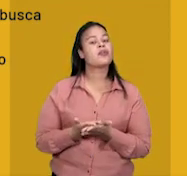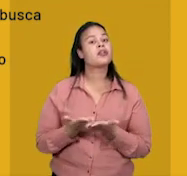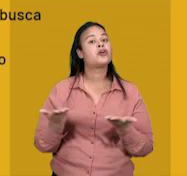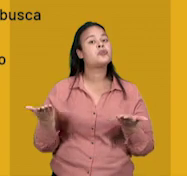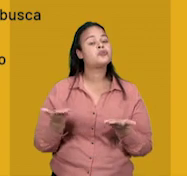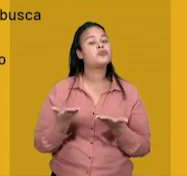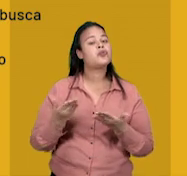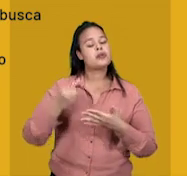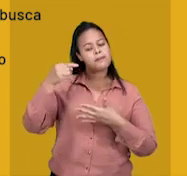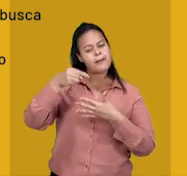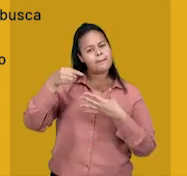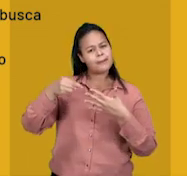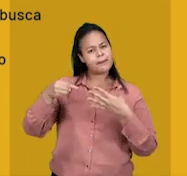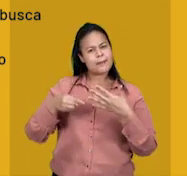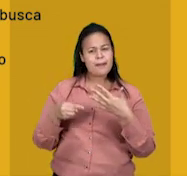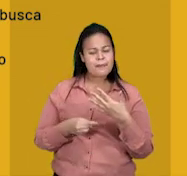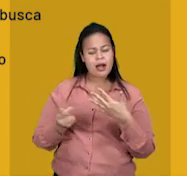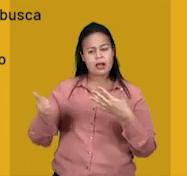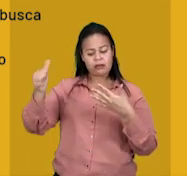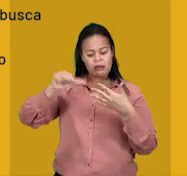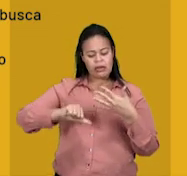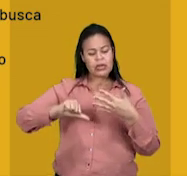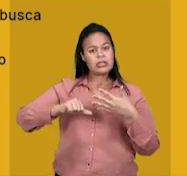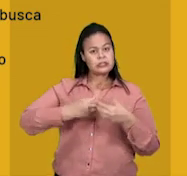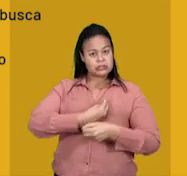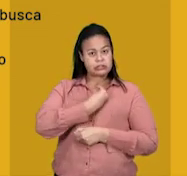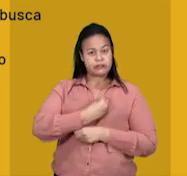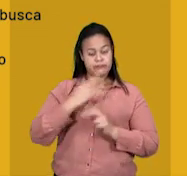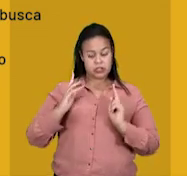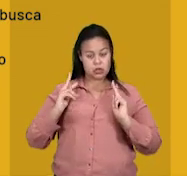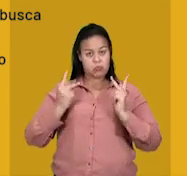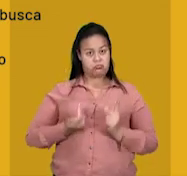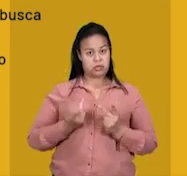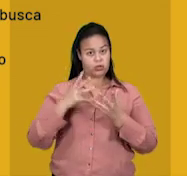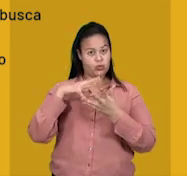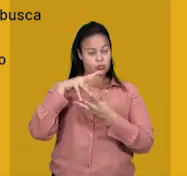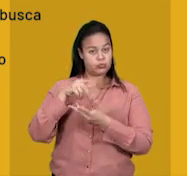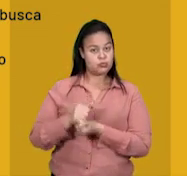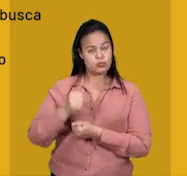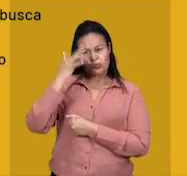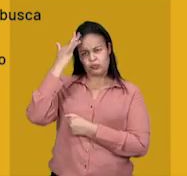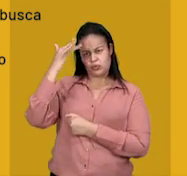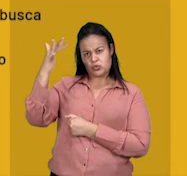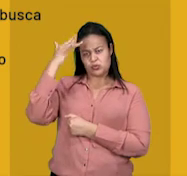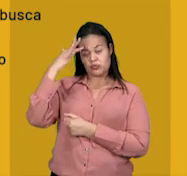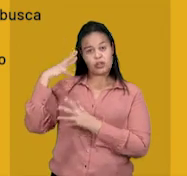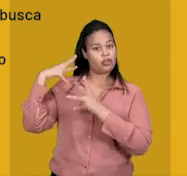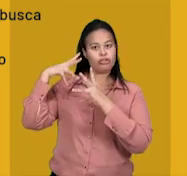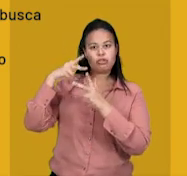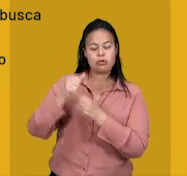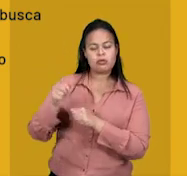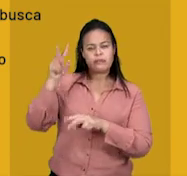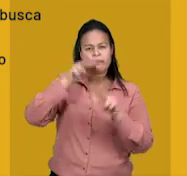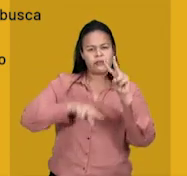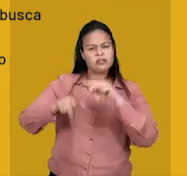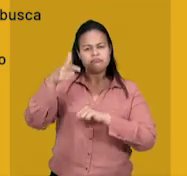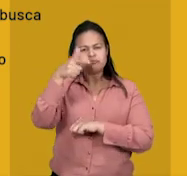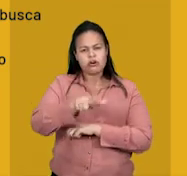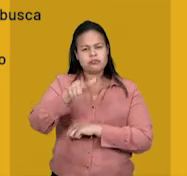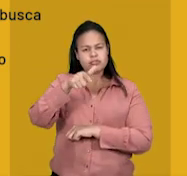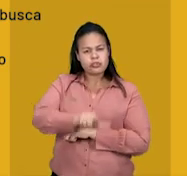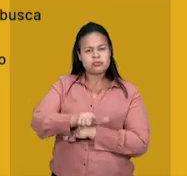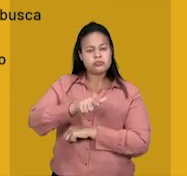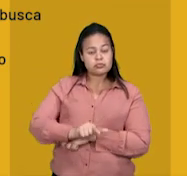das inúmeras crises da existência humana no mundo, toda a filosofia é revisada e o homem sente